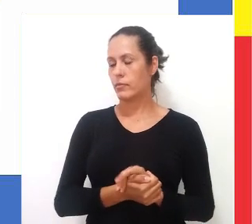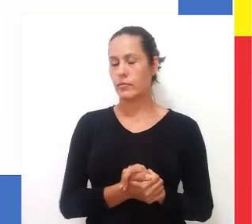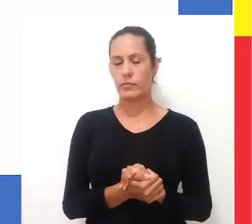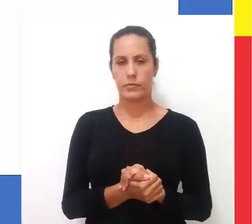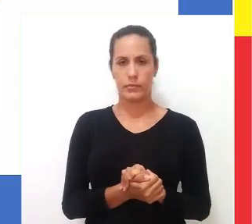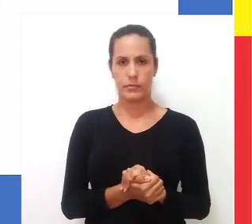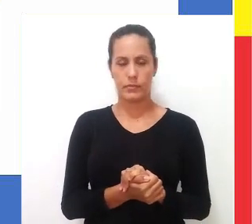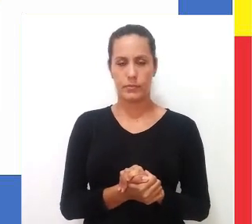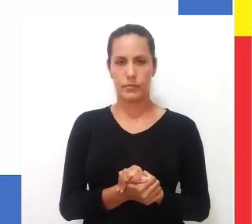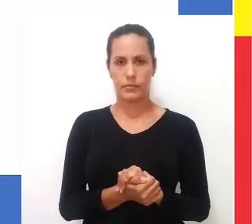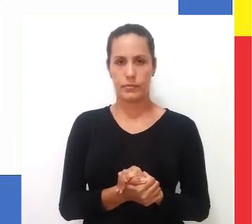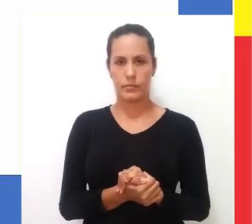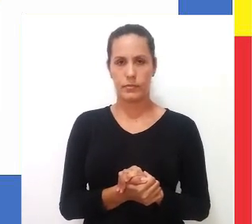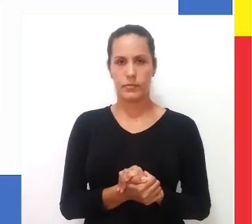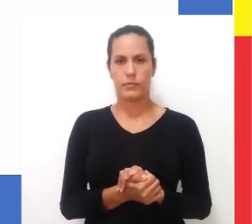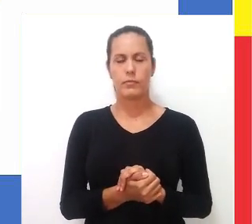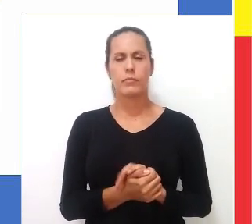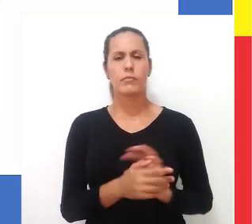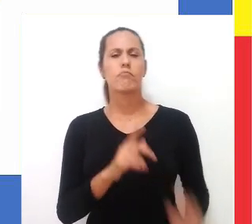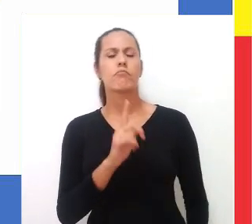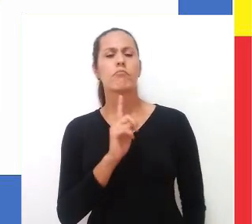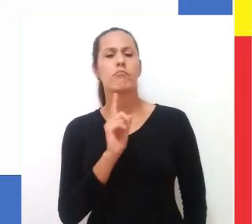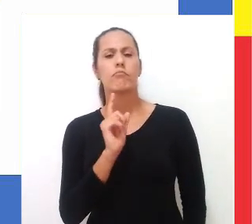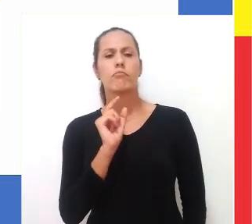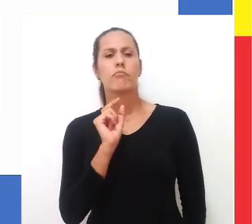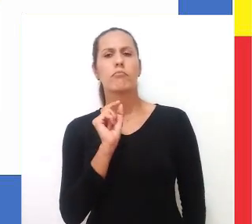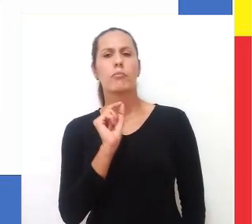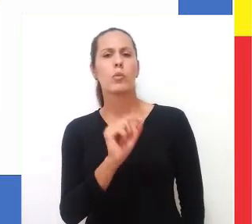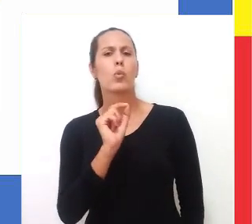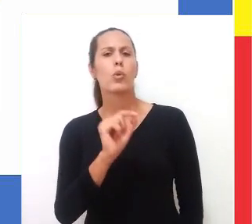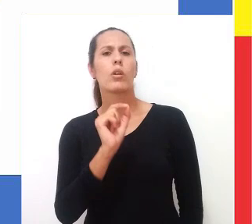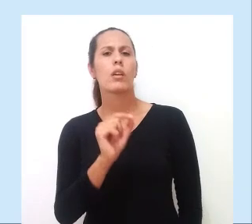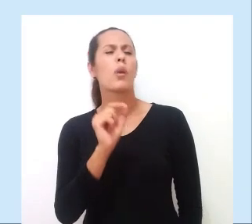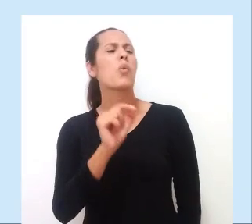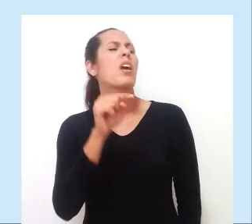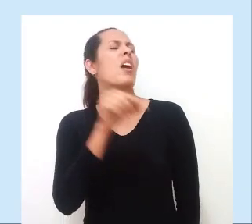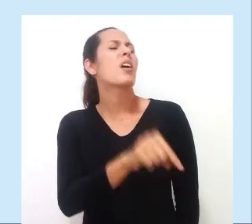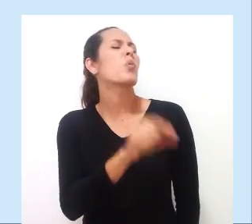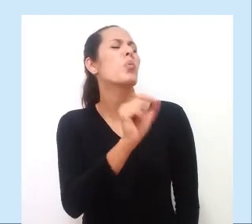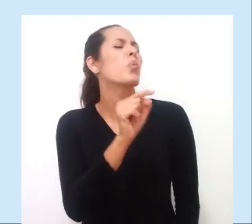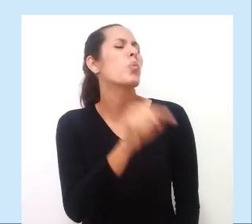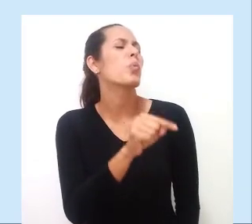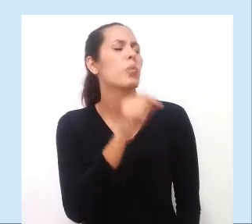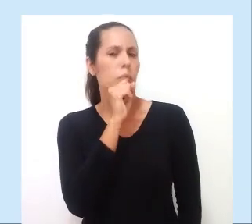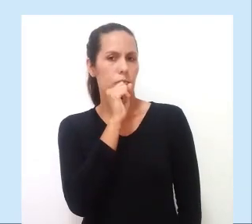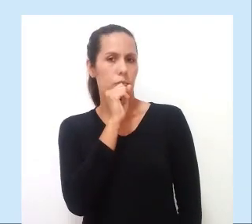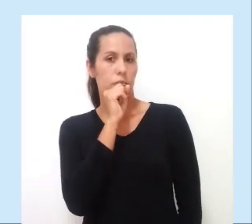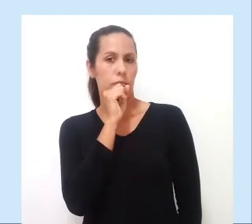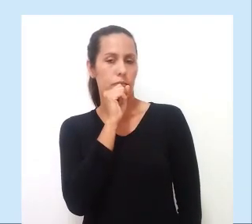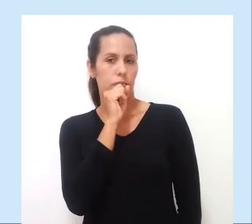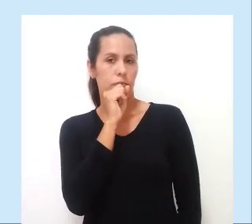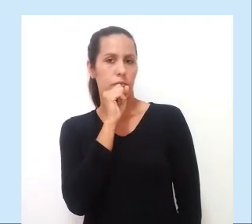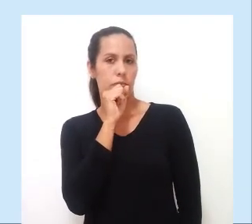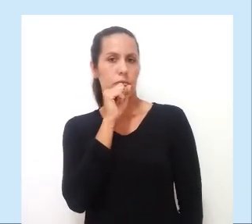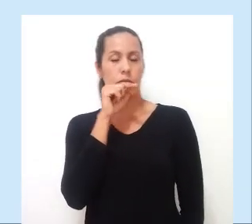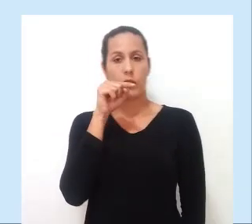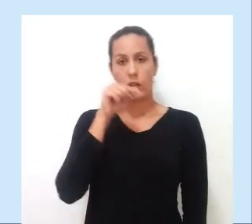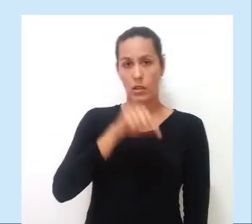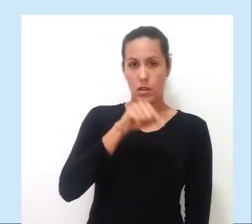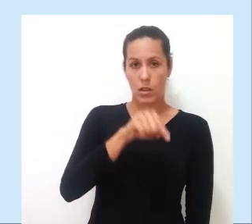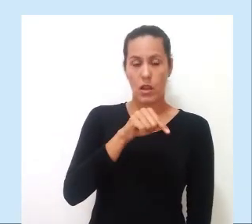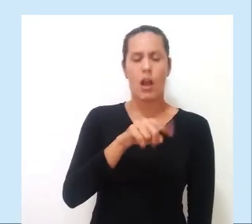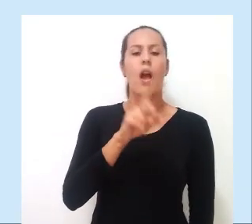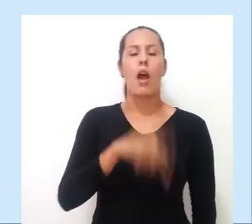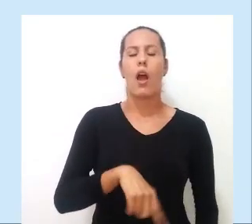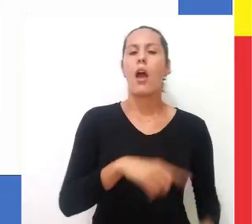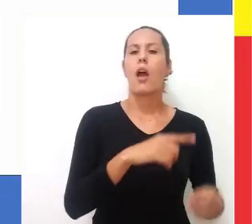are these? These are lemons. O que é? É como se fosse o que é isto. Estes